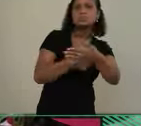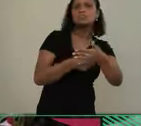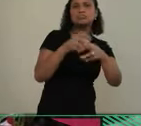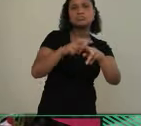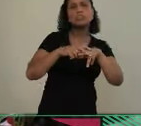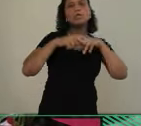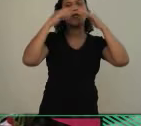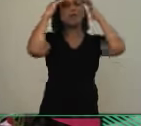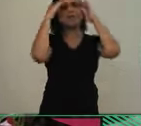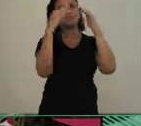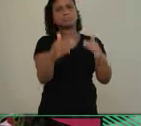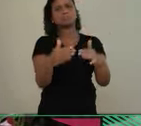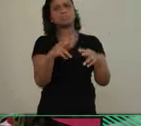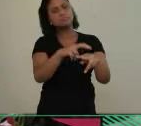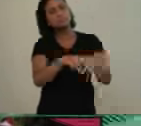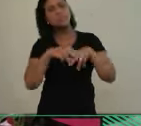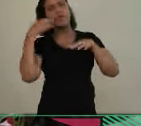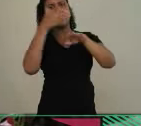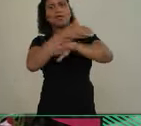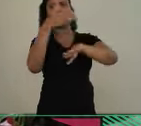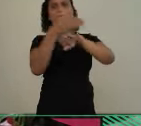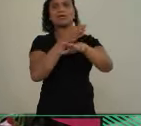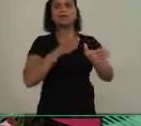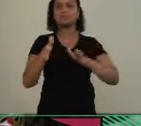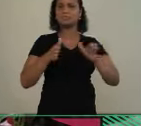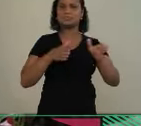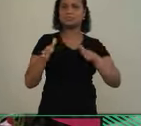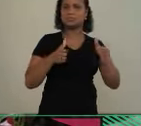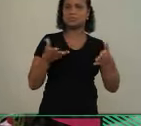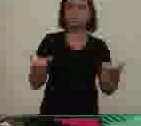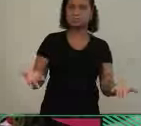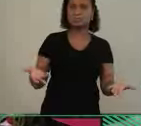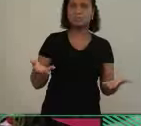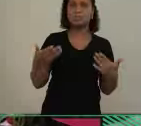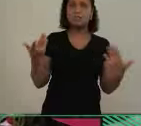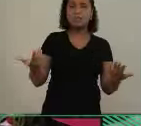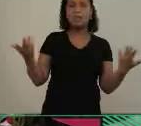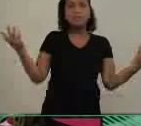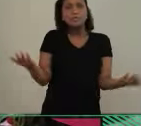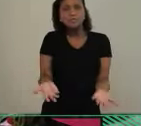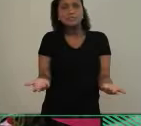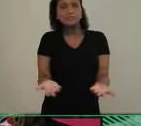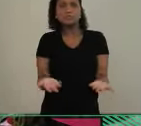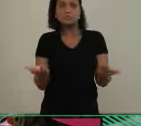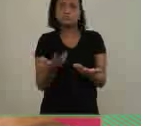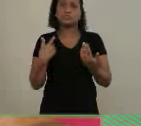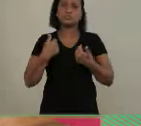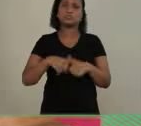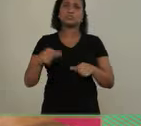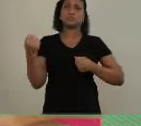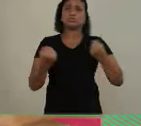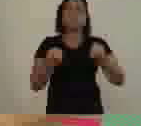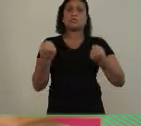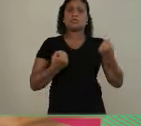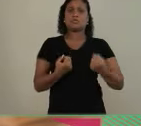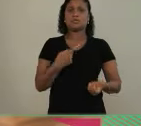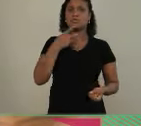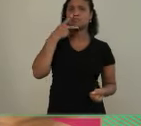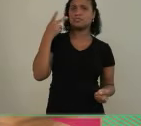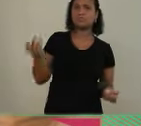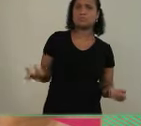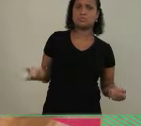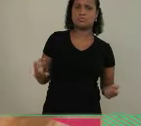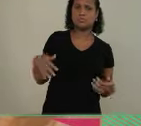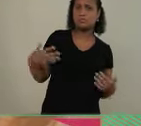ideia de estar lutando por aquilo, enfim, por um respeito, né? Pela